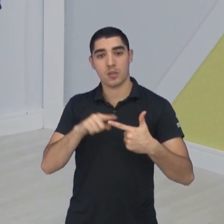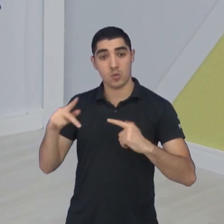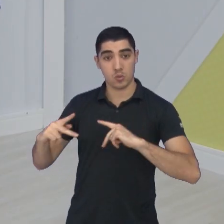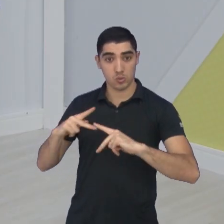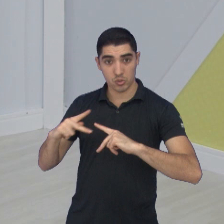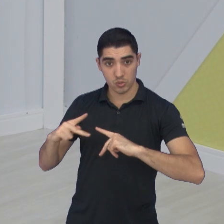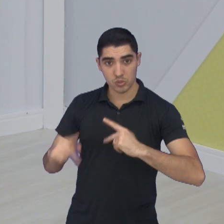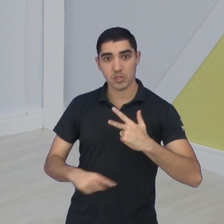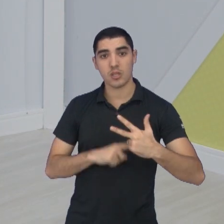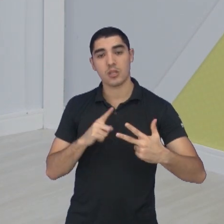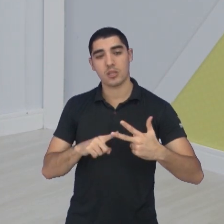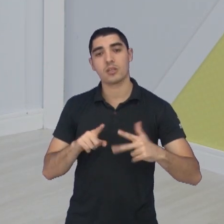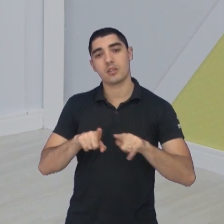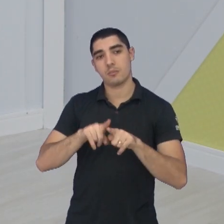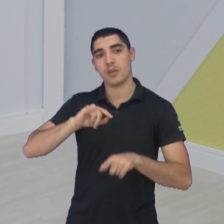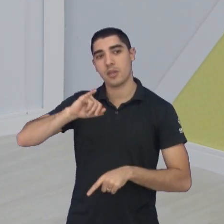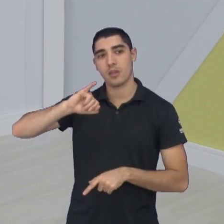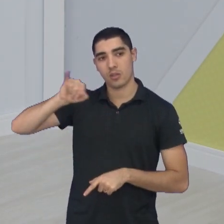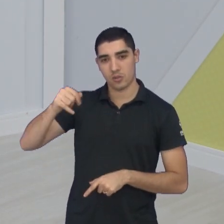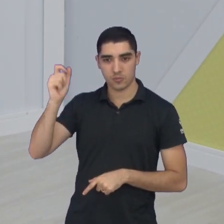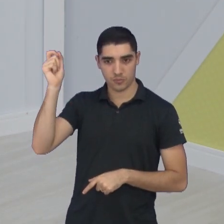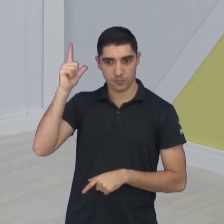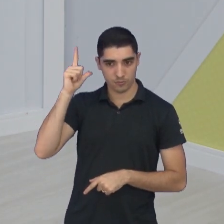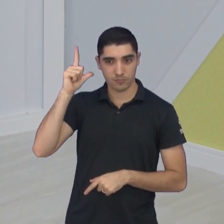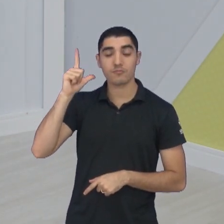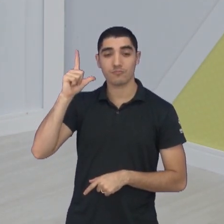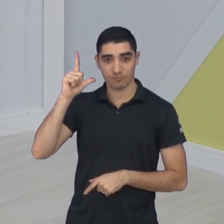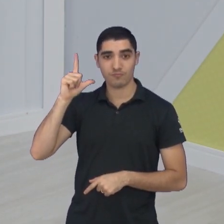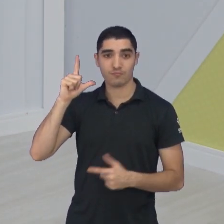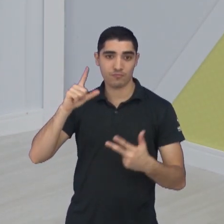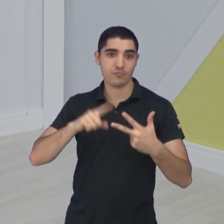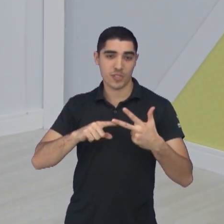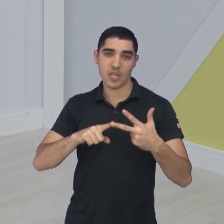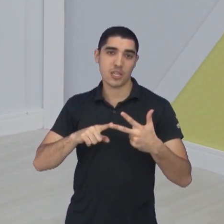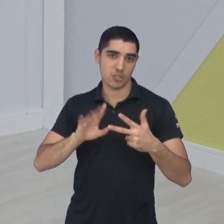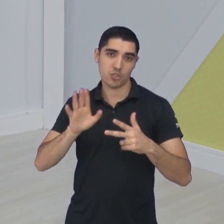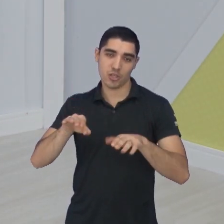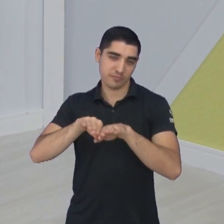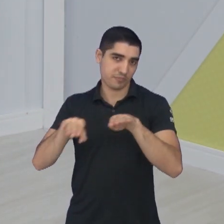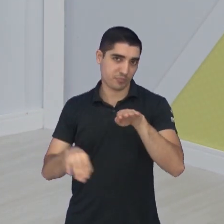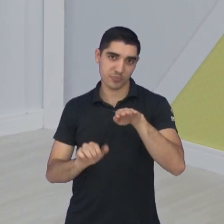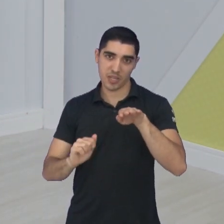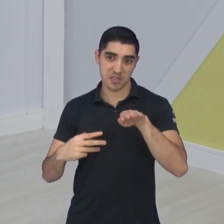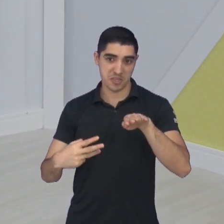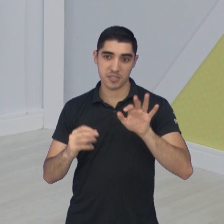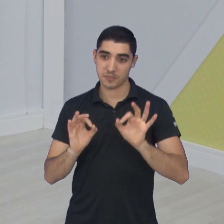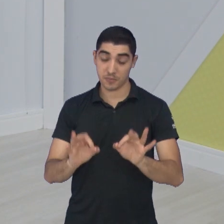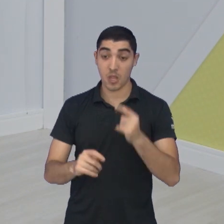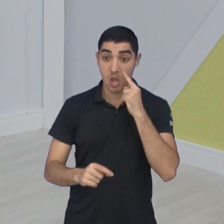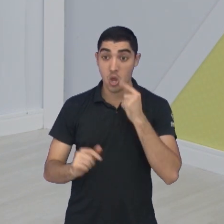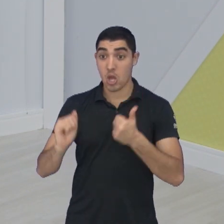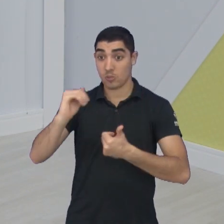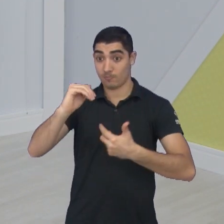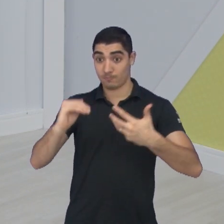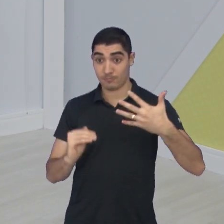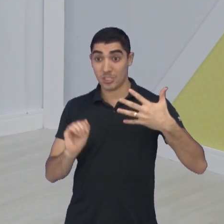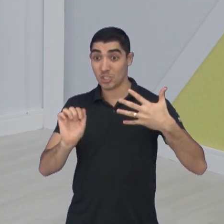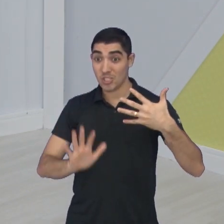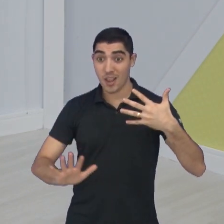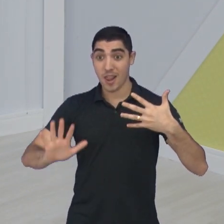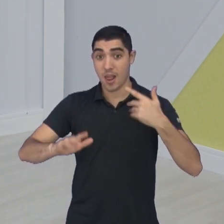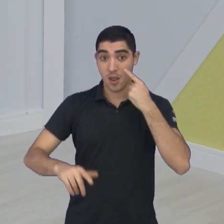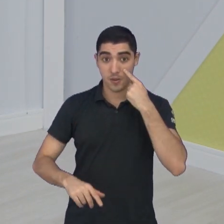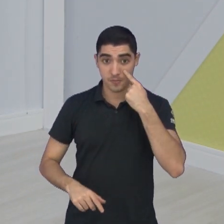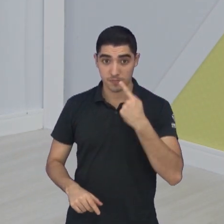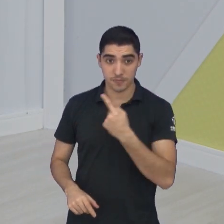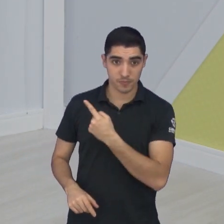com 5, e o Doce Mel já caiu, já foi embora, já foi para a Série A3. Aí, ó, tem a classificação geral, juntando os 2 grupos. Eu